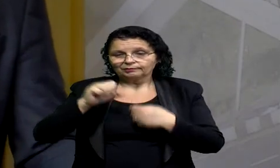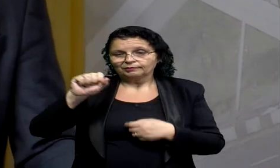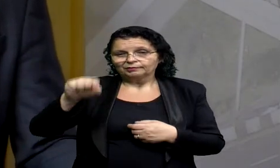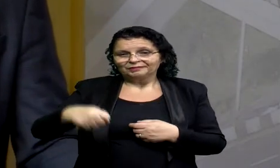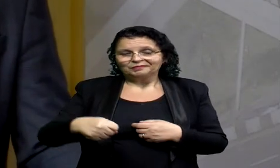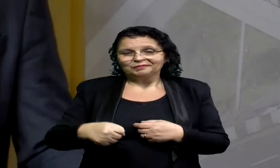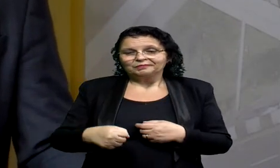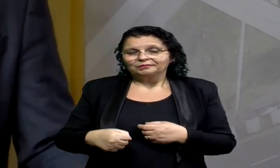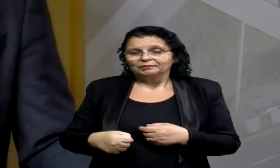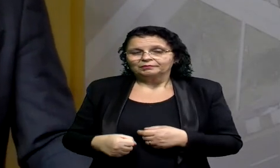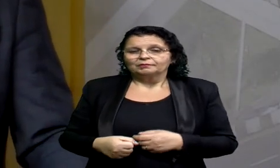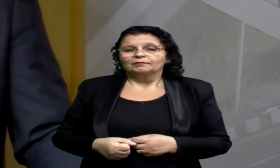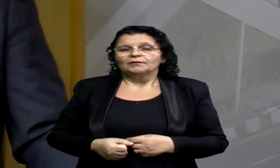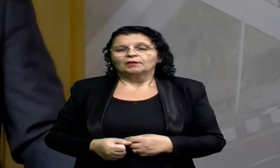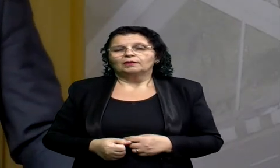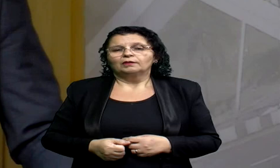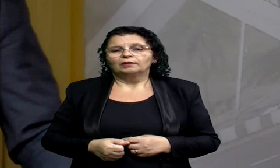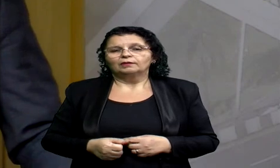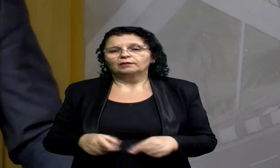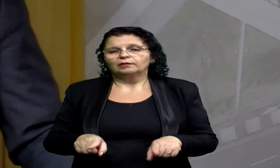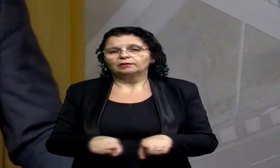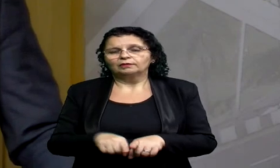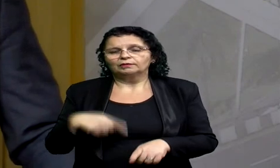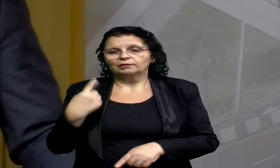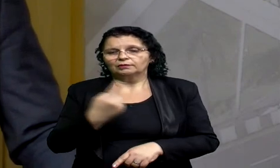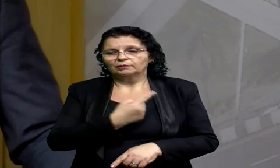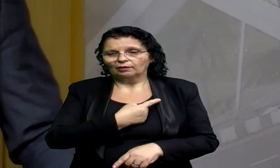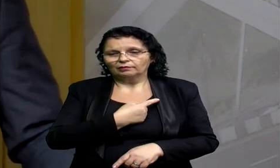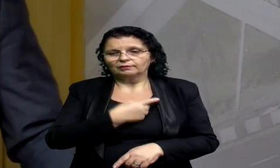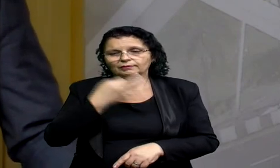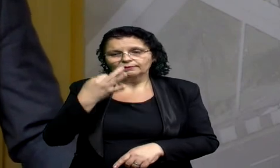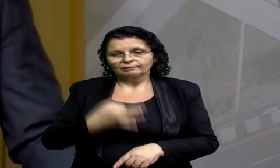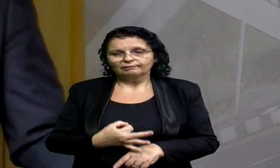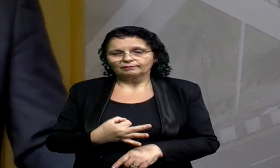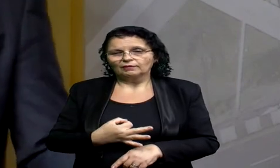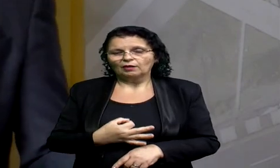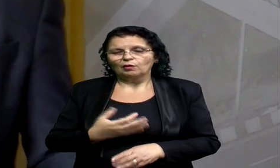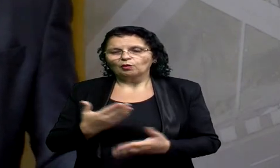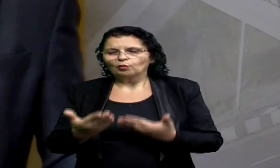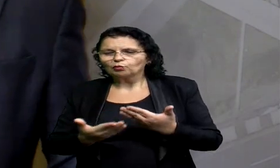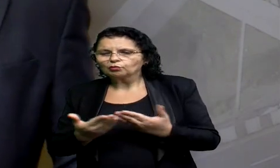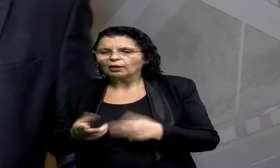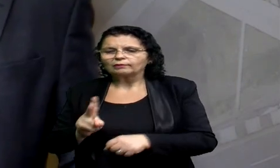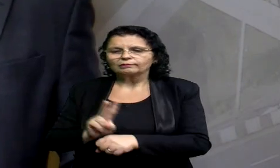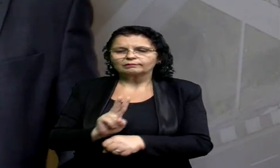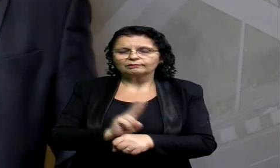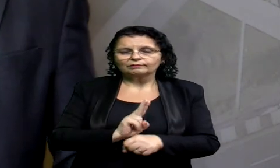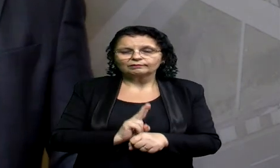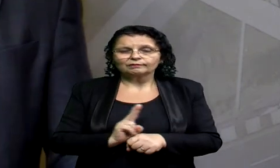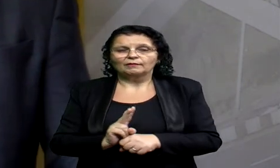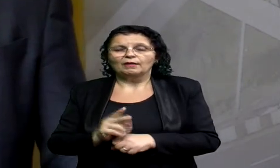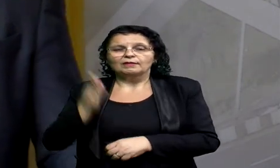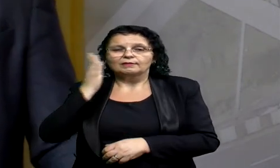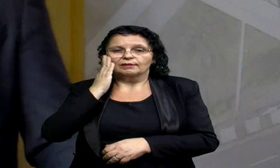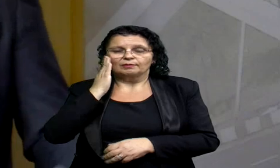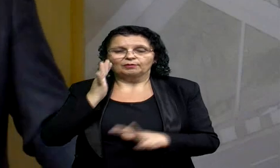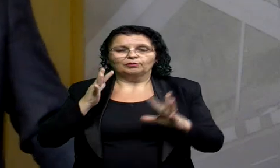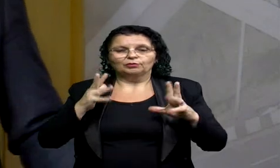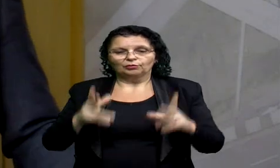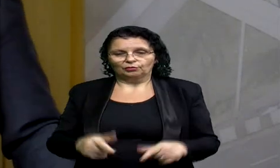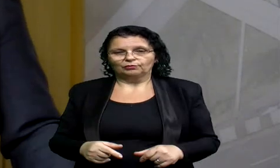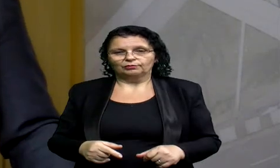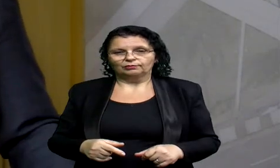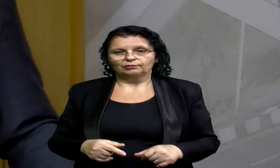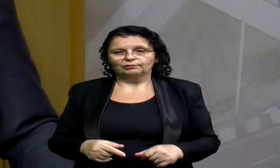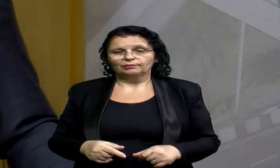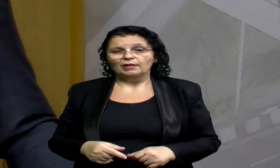questão Habitacional que é uma coisa que nós vamos Sem dúvida nenhuma ter um cuidado especial porque nós sabemos de todos que estão